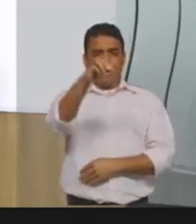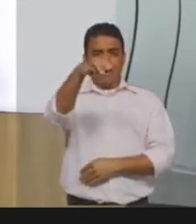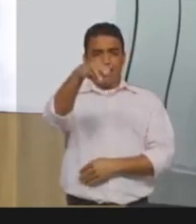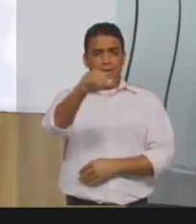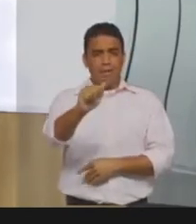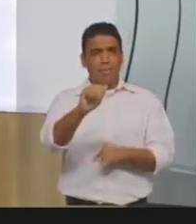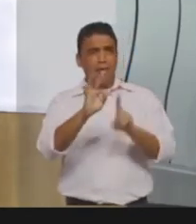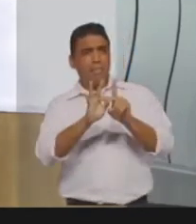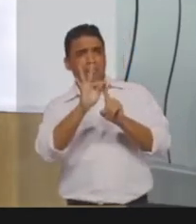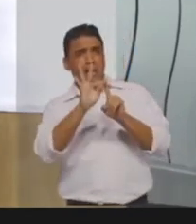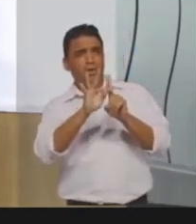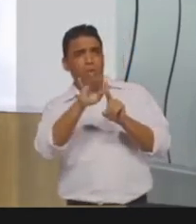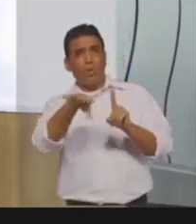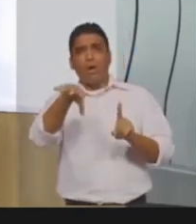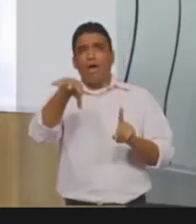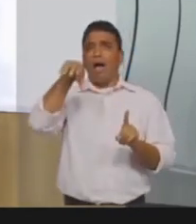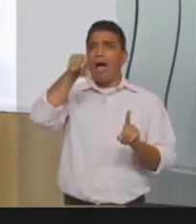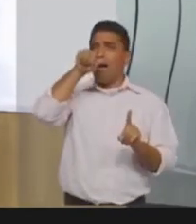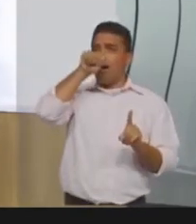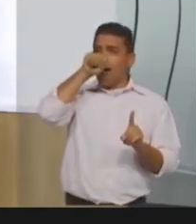Temperatura, umidade,